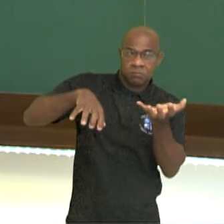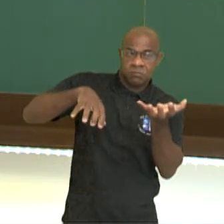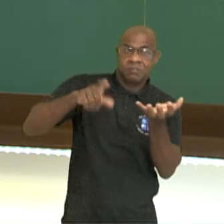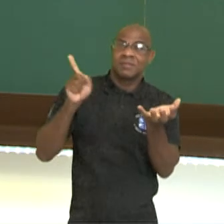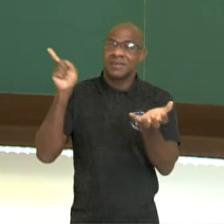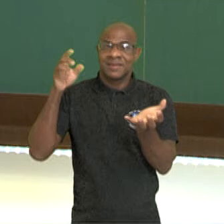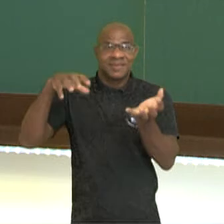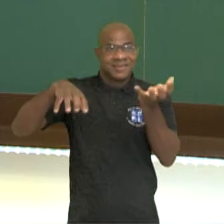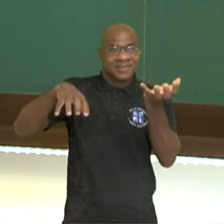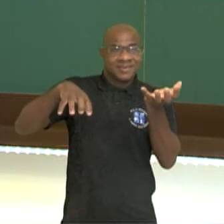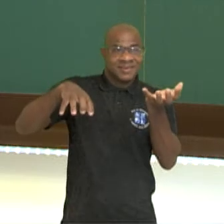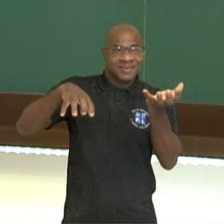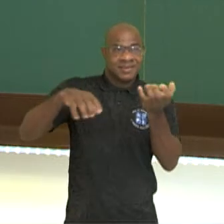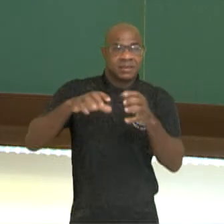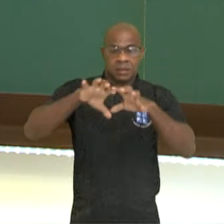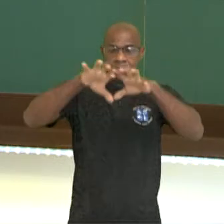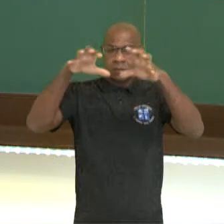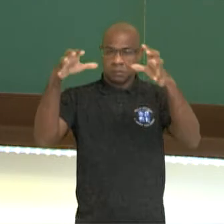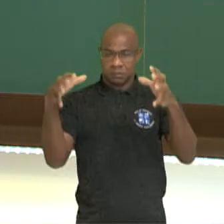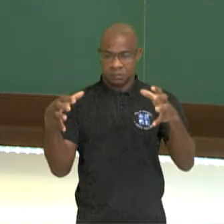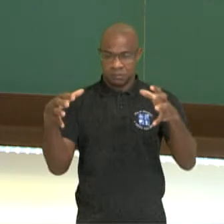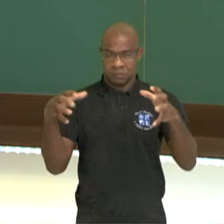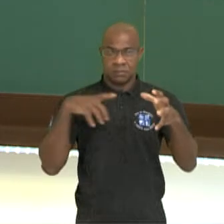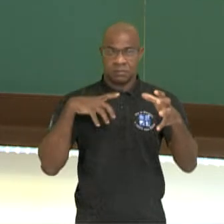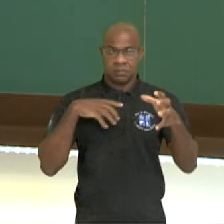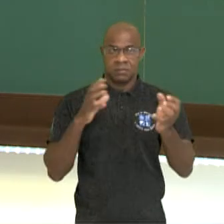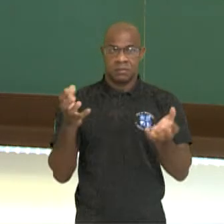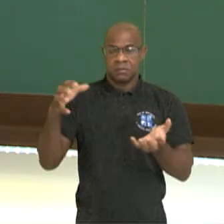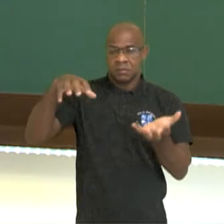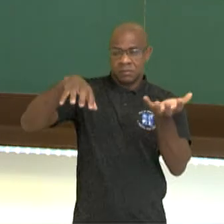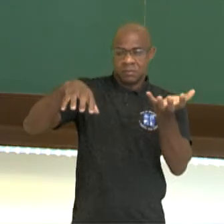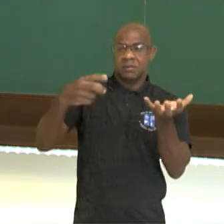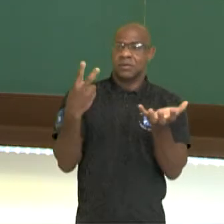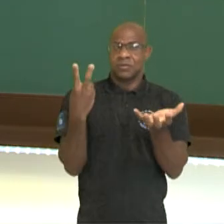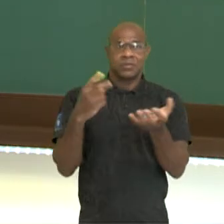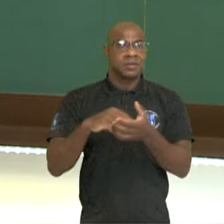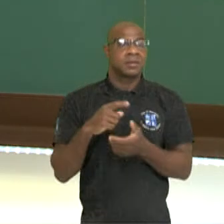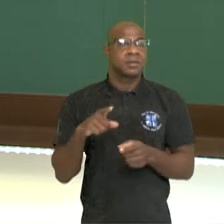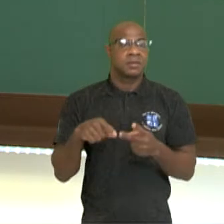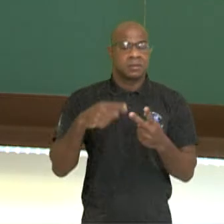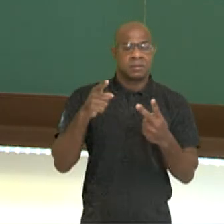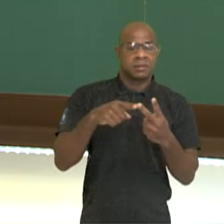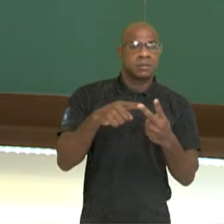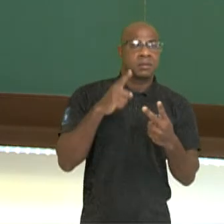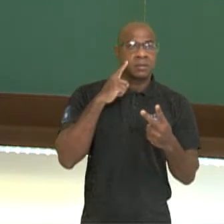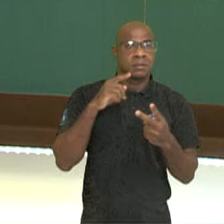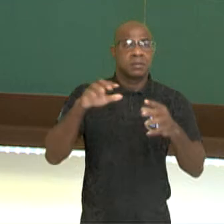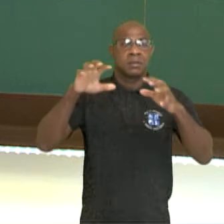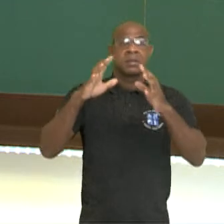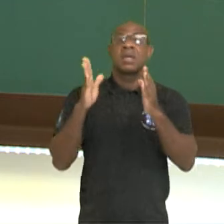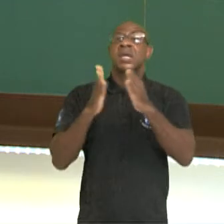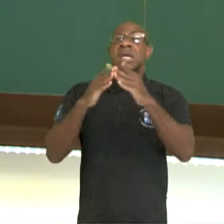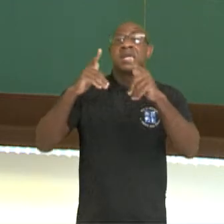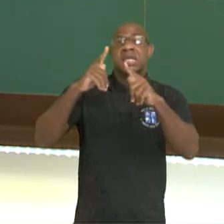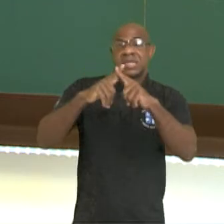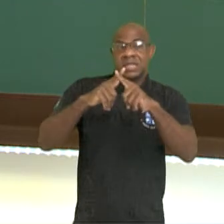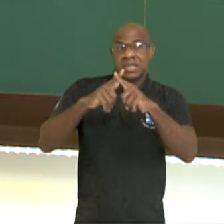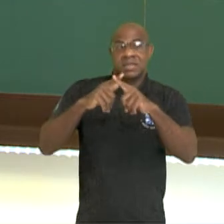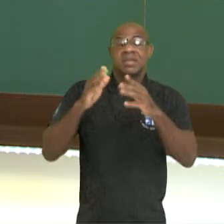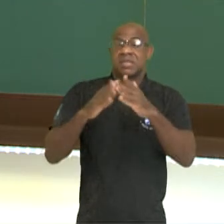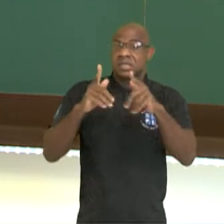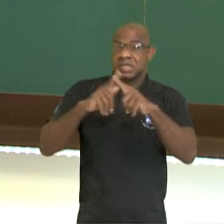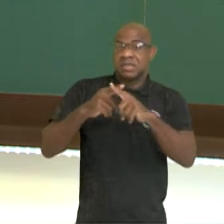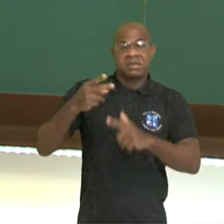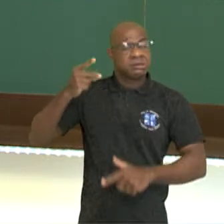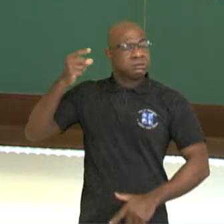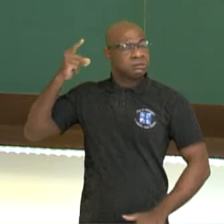em Brasília, no Congresso Nacional, que nós temos 2 semisferas, e em cúpulas igreja, que é bastante tradicional. Então vocês